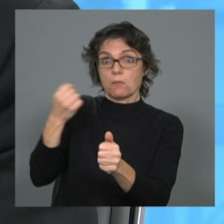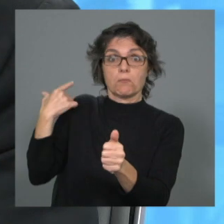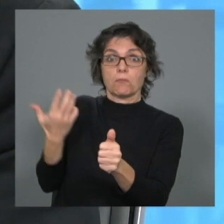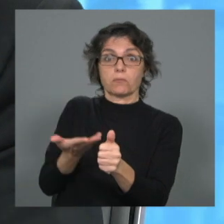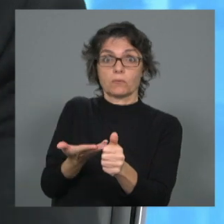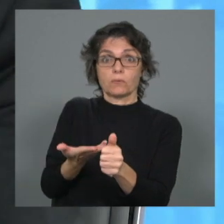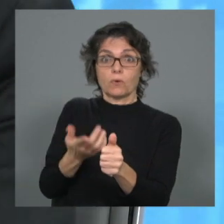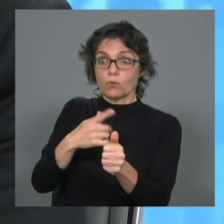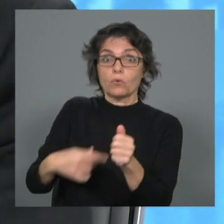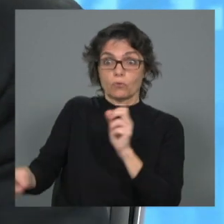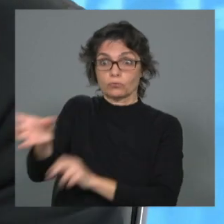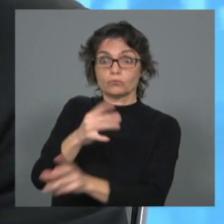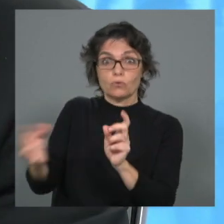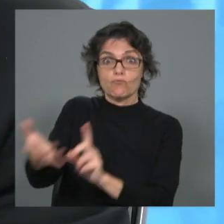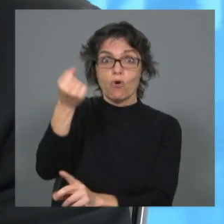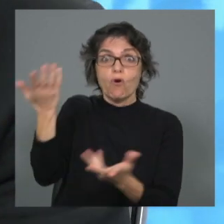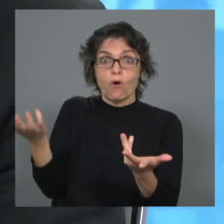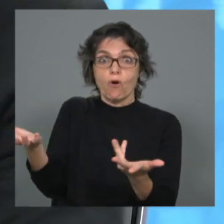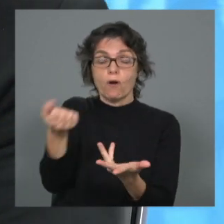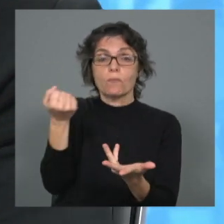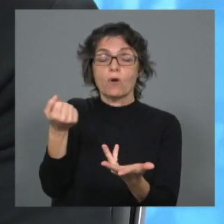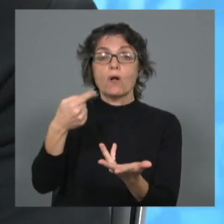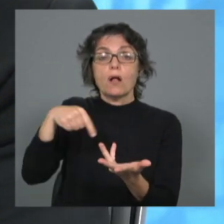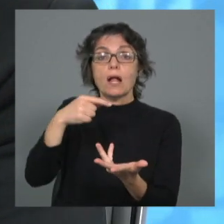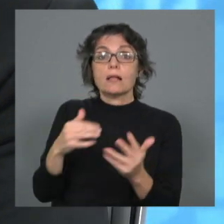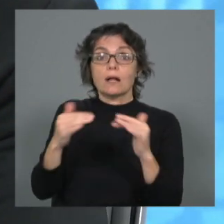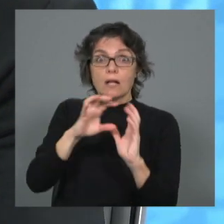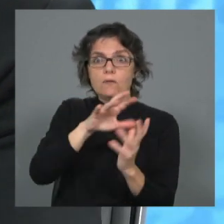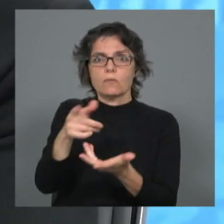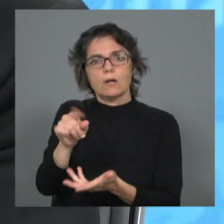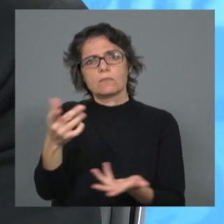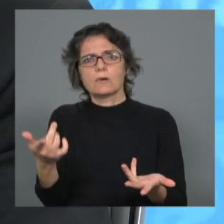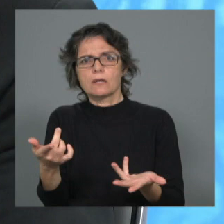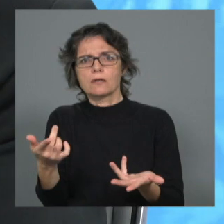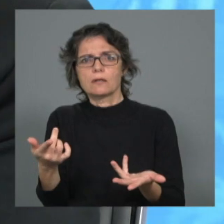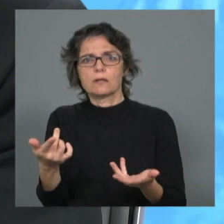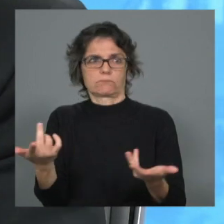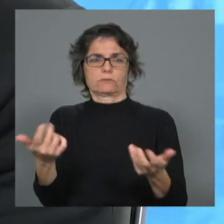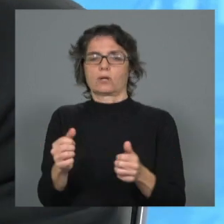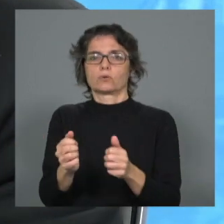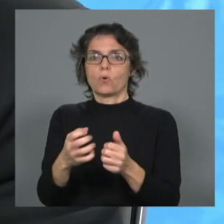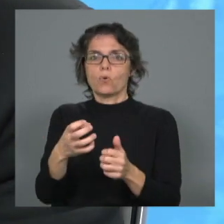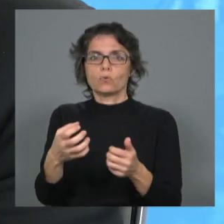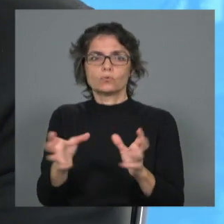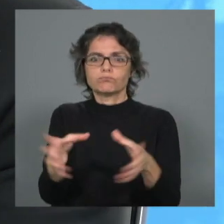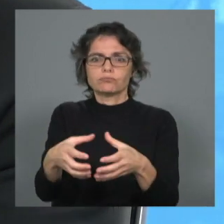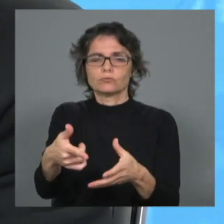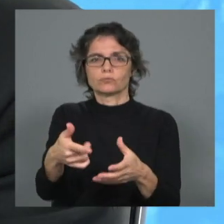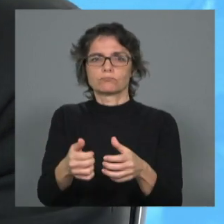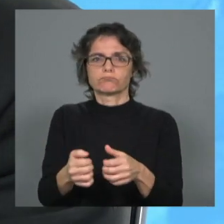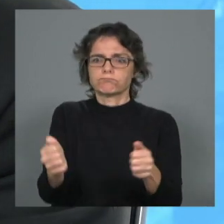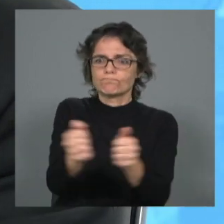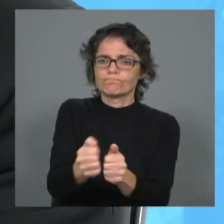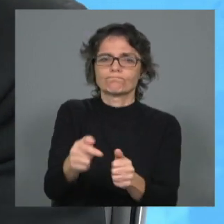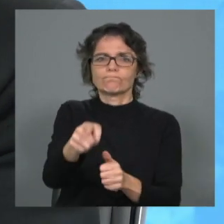somos campeões europeus, campeões do mundo, e, portanto, uma equipa que soube lutar, combater, que soube,